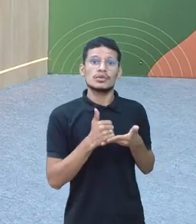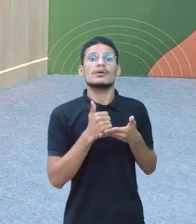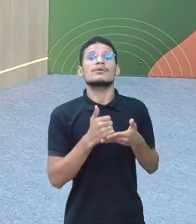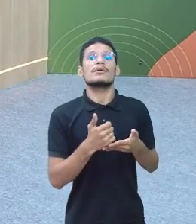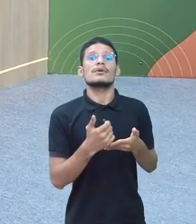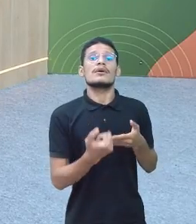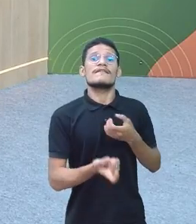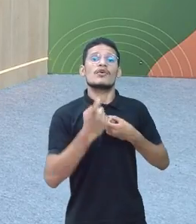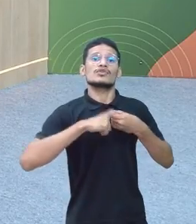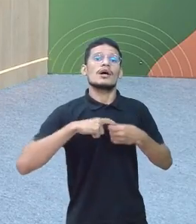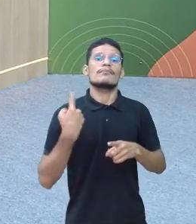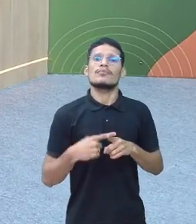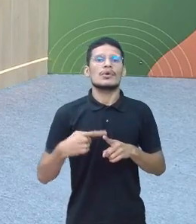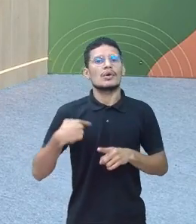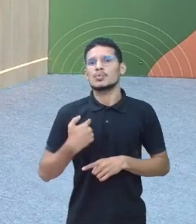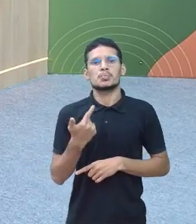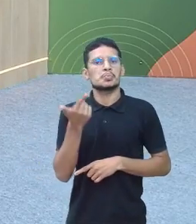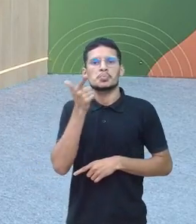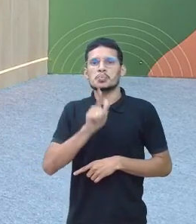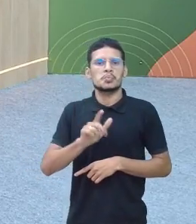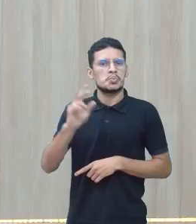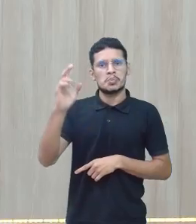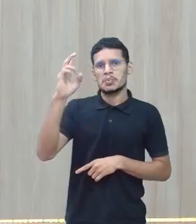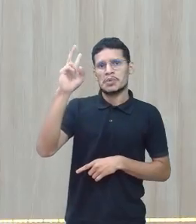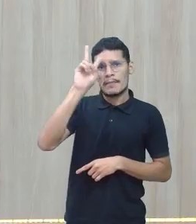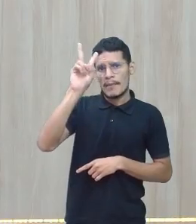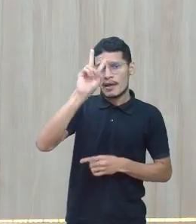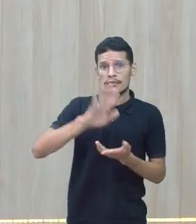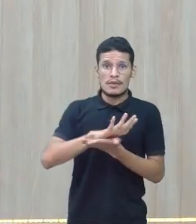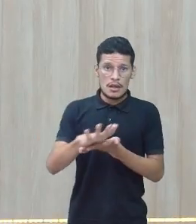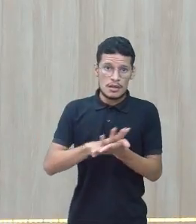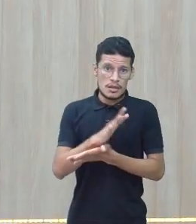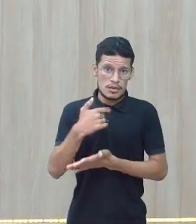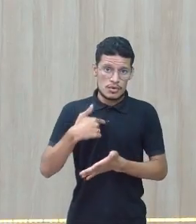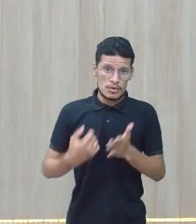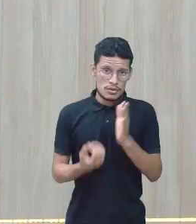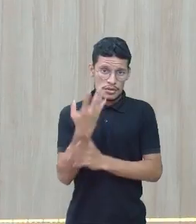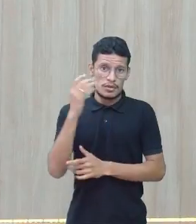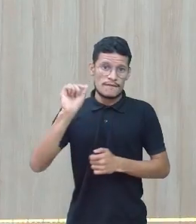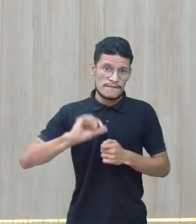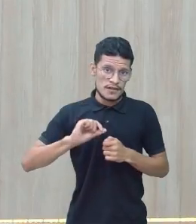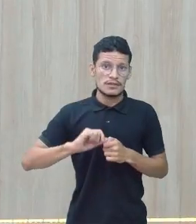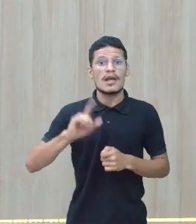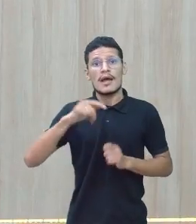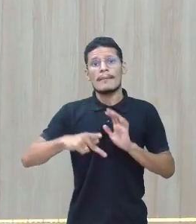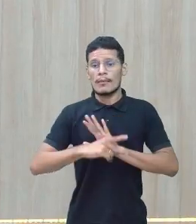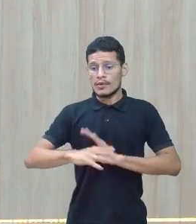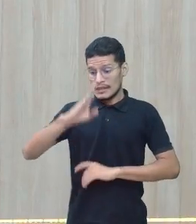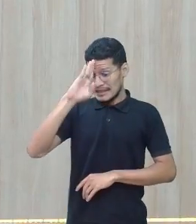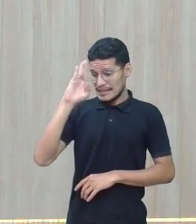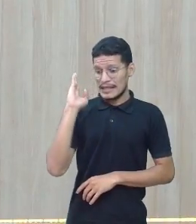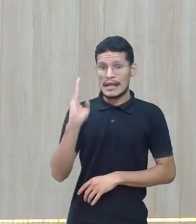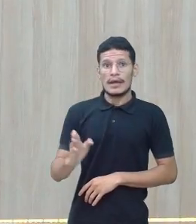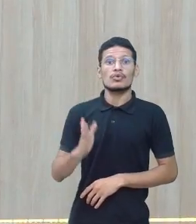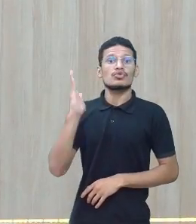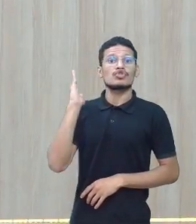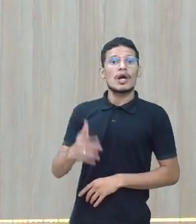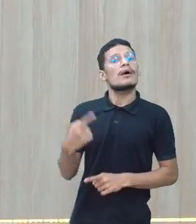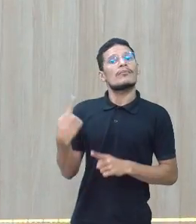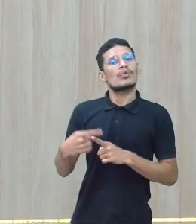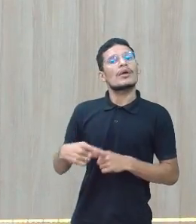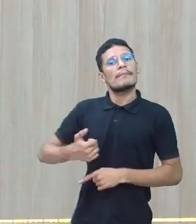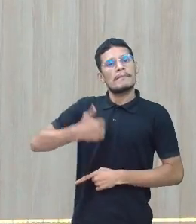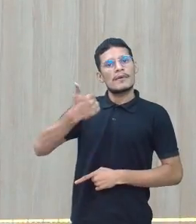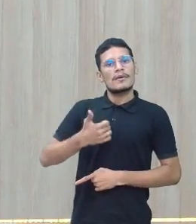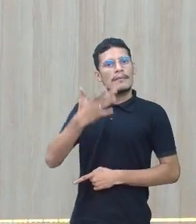tenho a memória do que eu fiz. Então, aqui a gente percebe que é um discurso direto, porque ele está falando em primeira